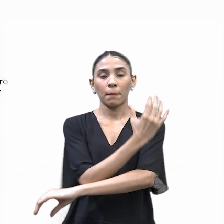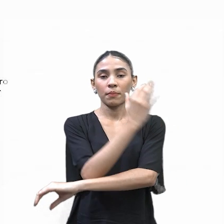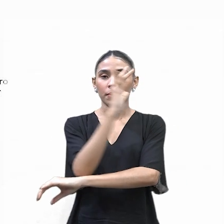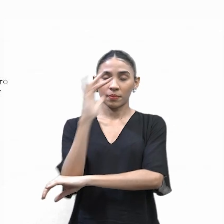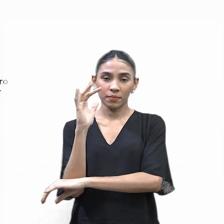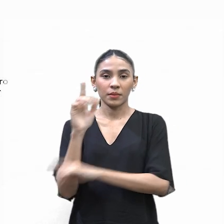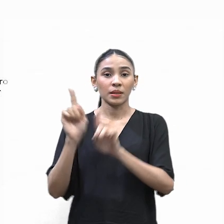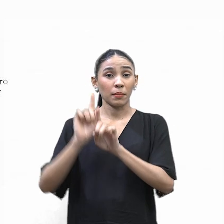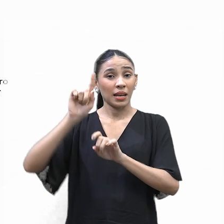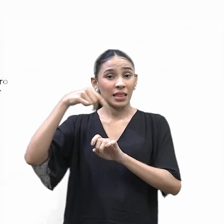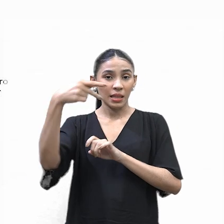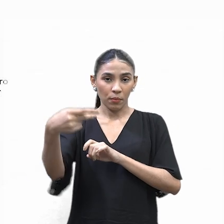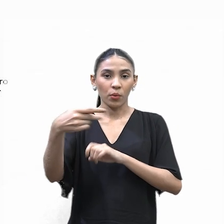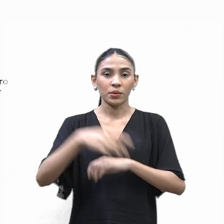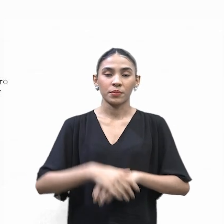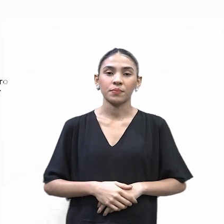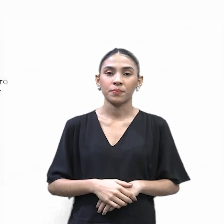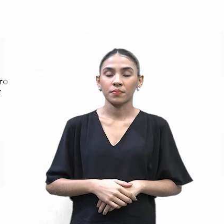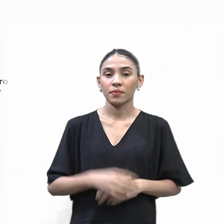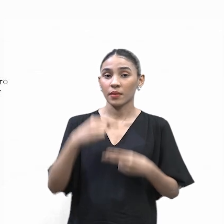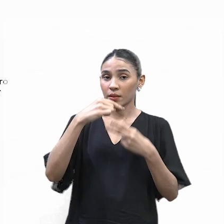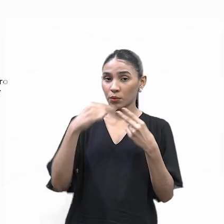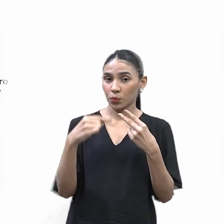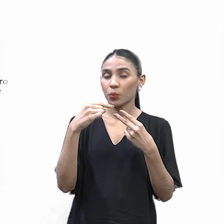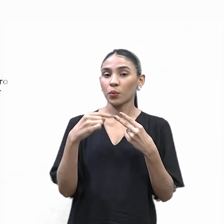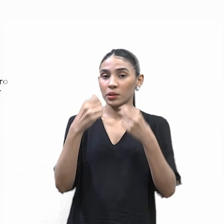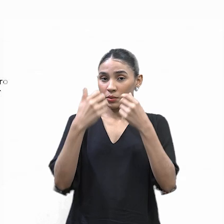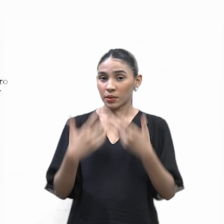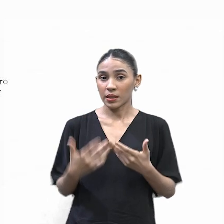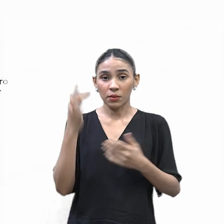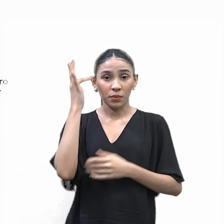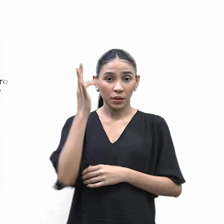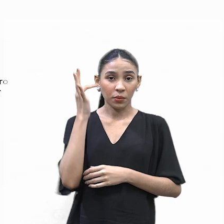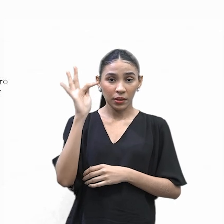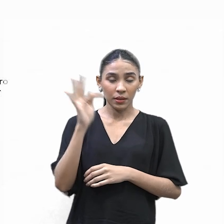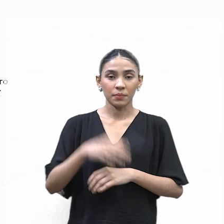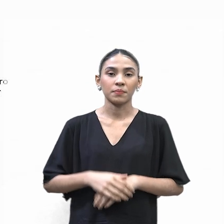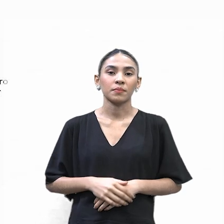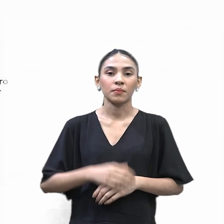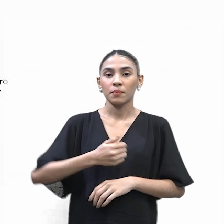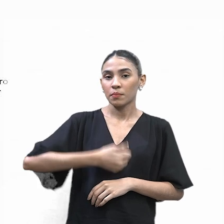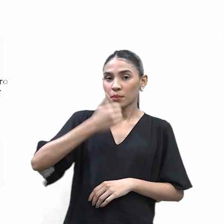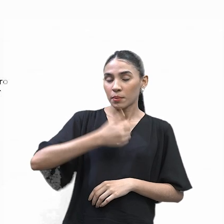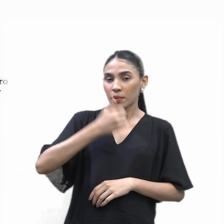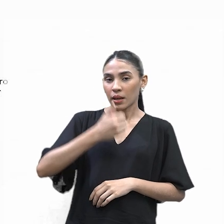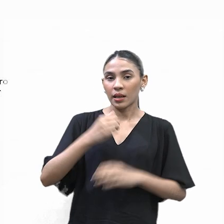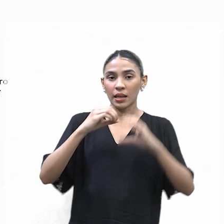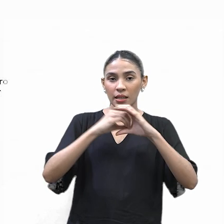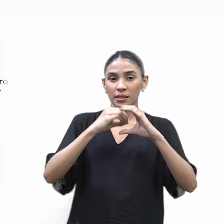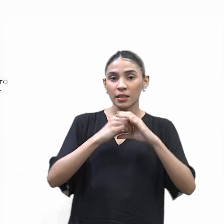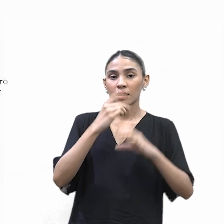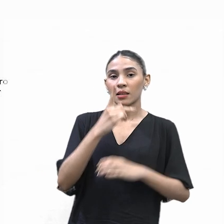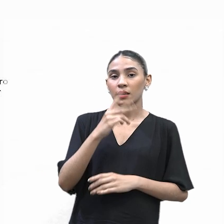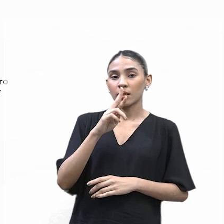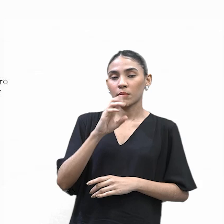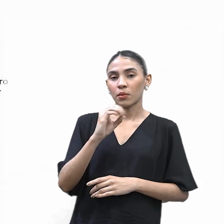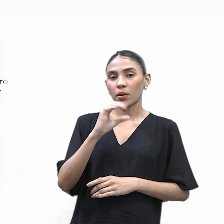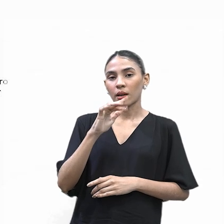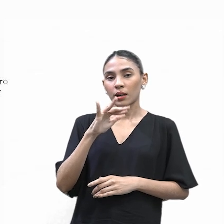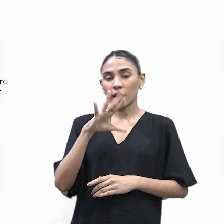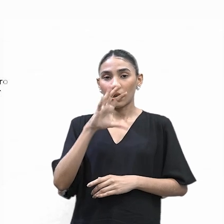surgido posteriormente. Há 2 explicações para este fato. Primeiro, as células procarióticas teriam